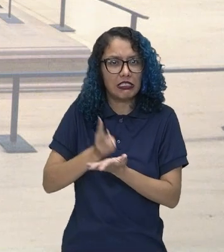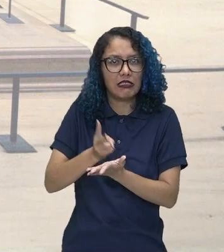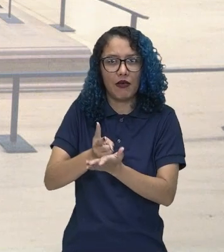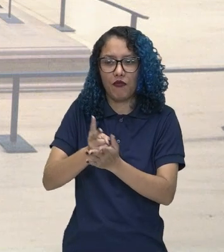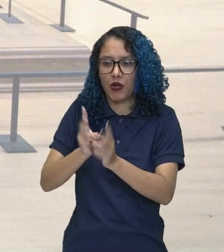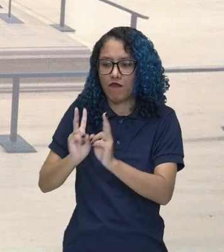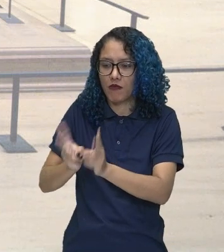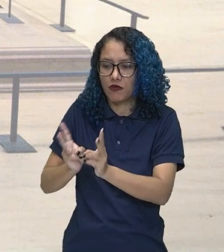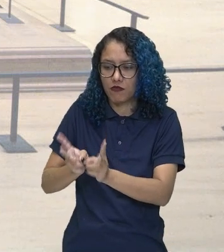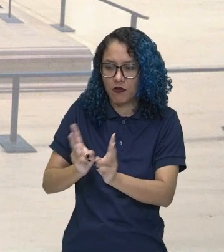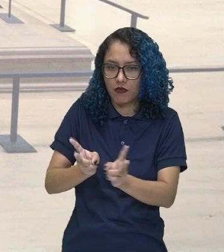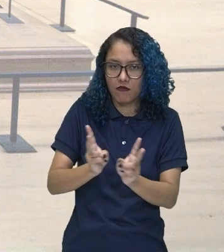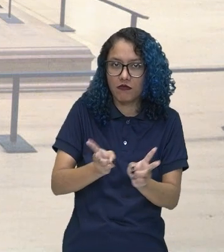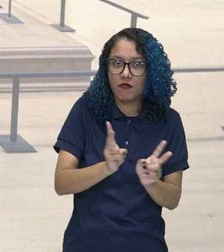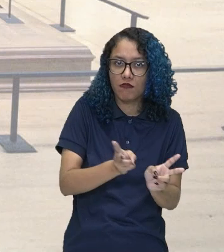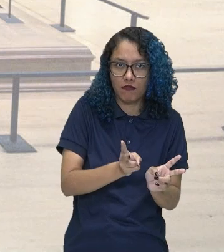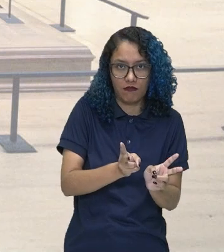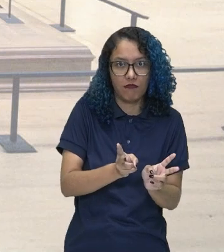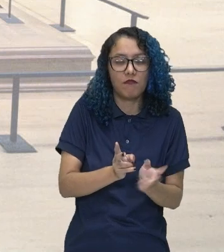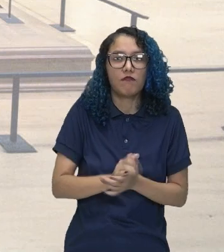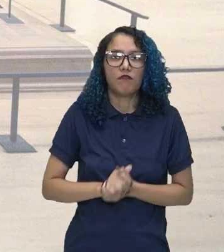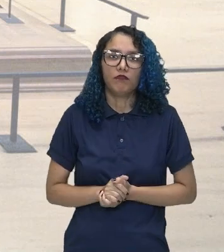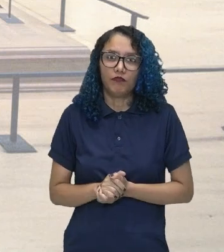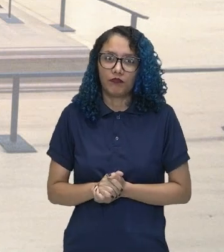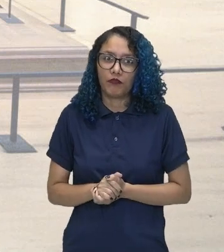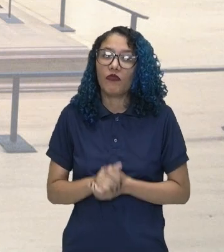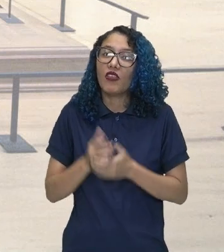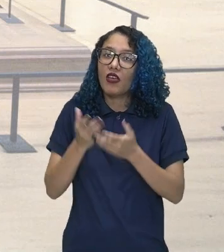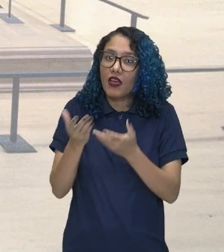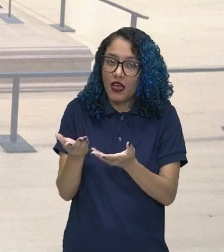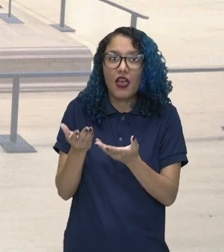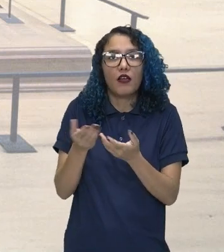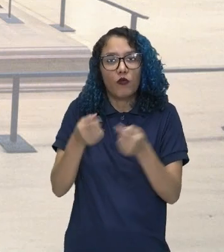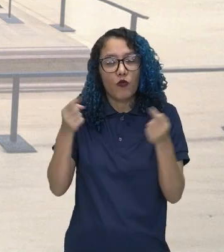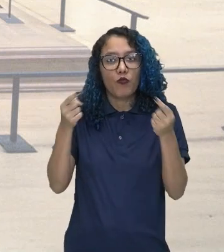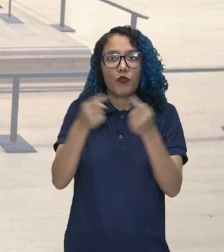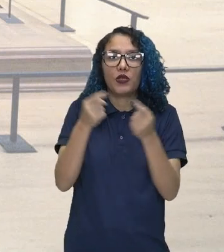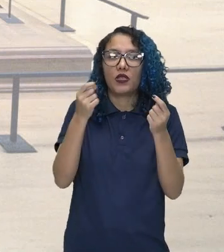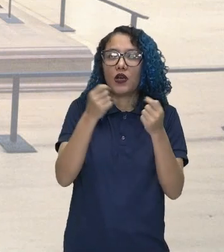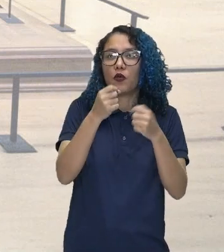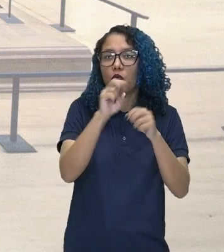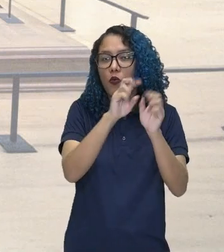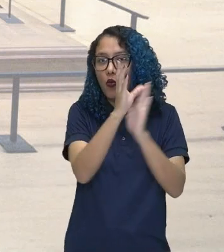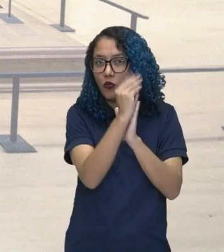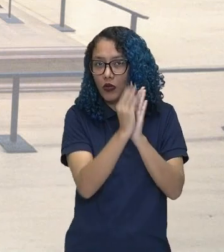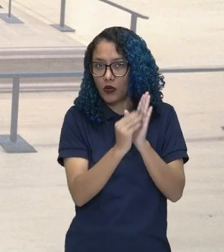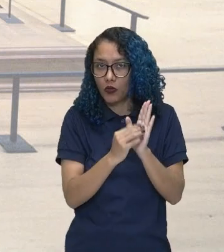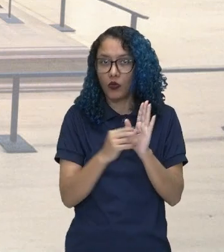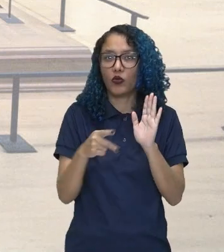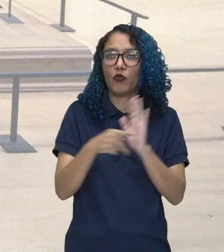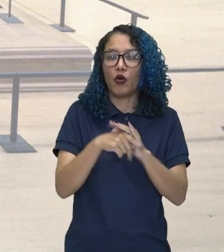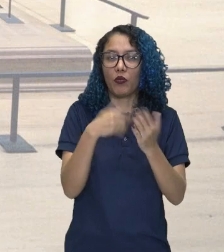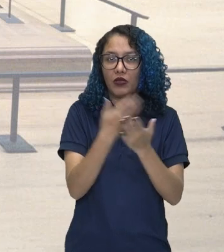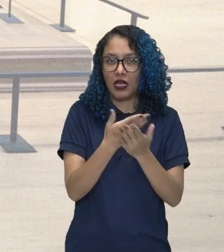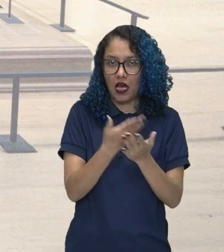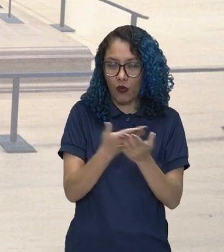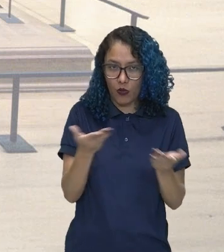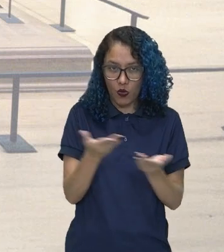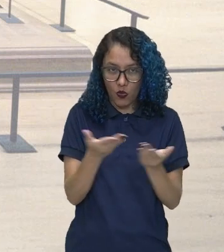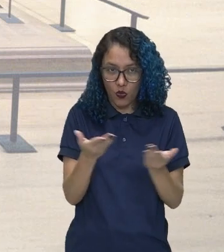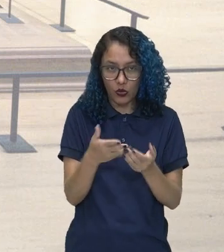isso faz parte do conteúdo da nossa aula de hoje, que são as leis